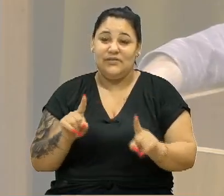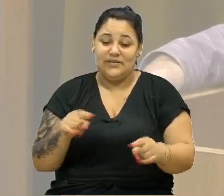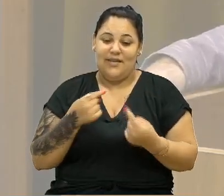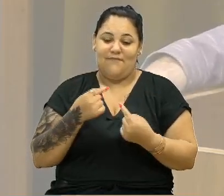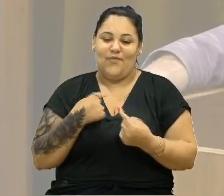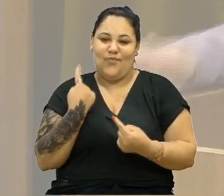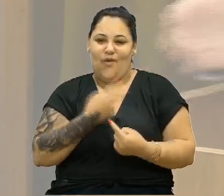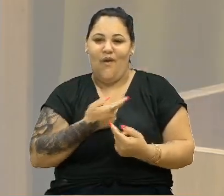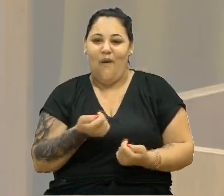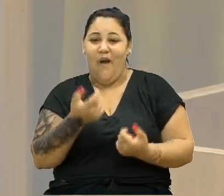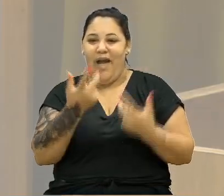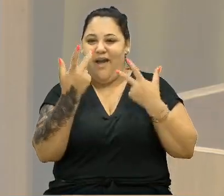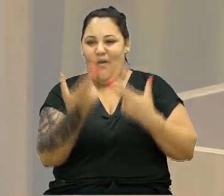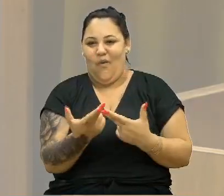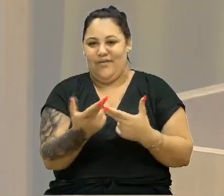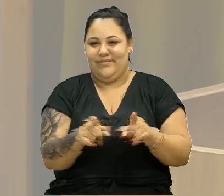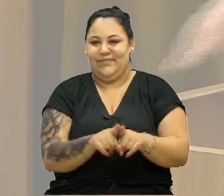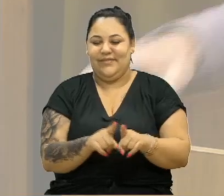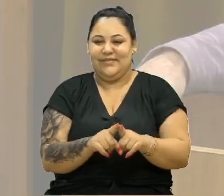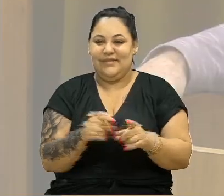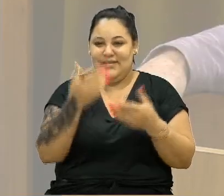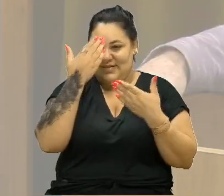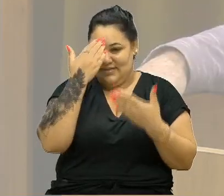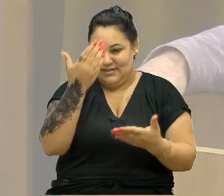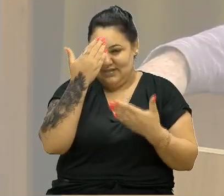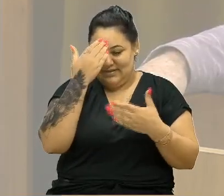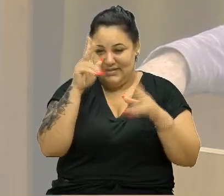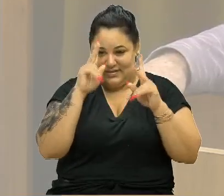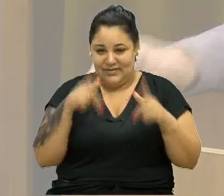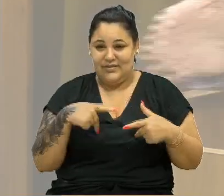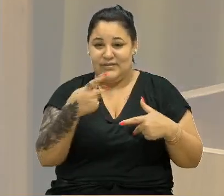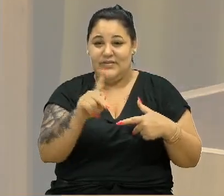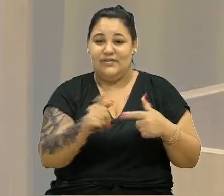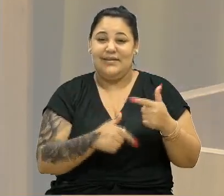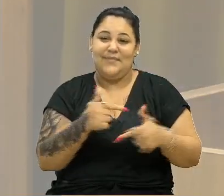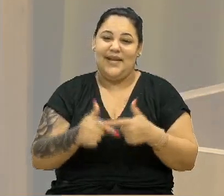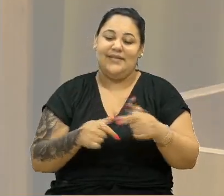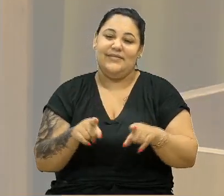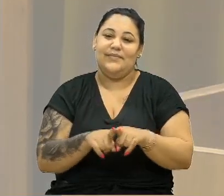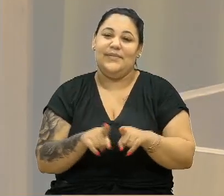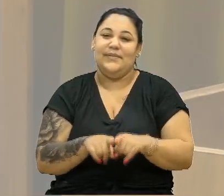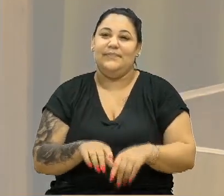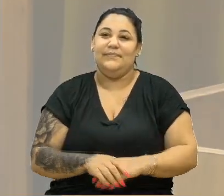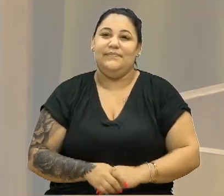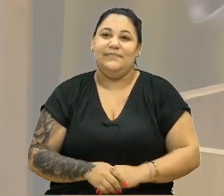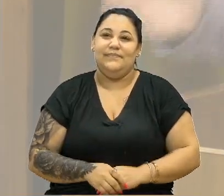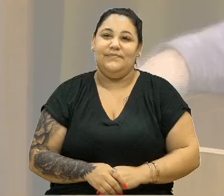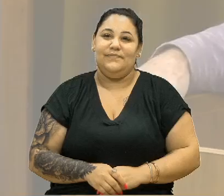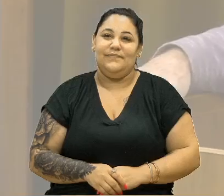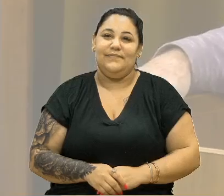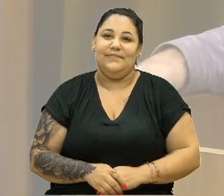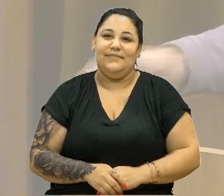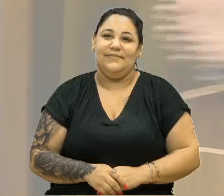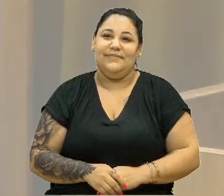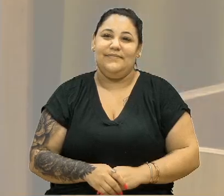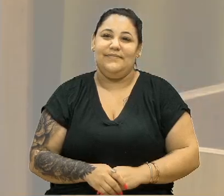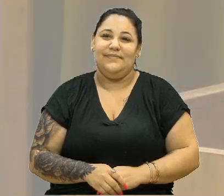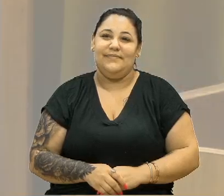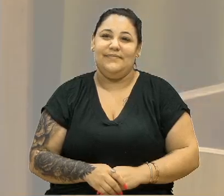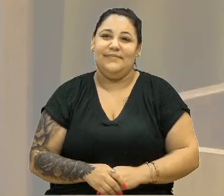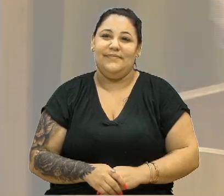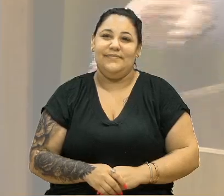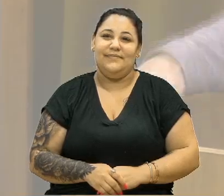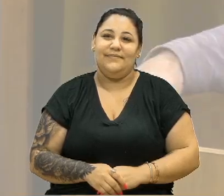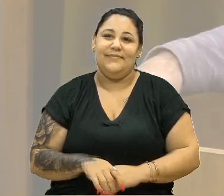parecidos. Agradeço e reconheço o teu trabalho também. Talvez não fomos reconhecidos